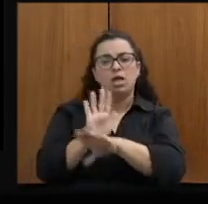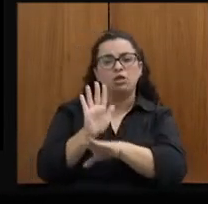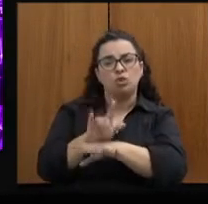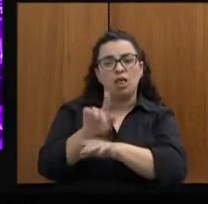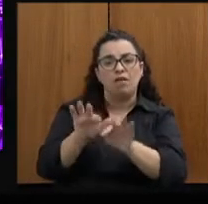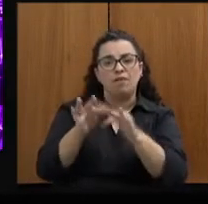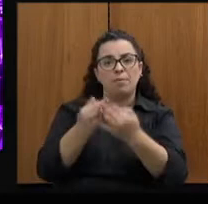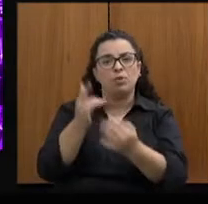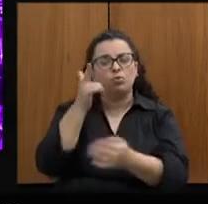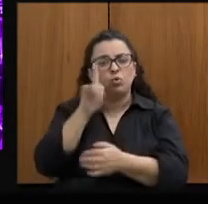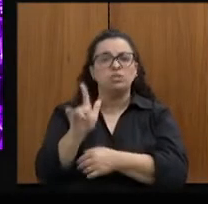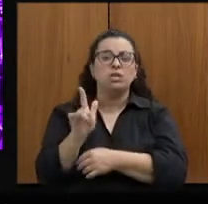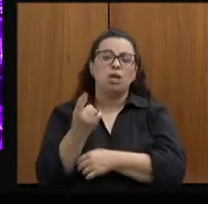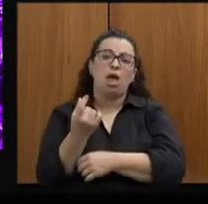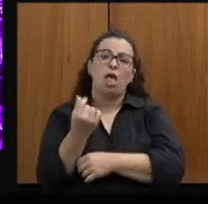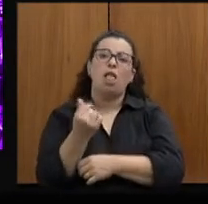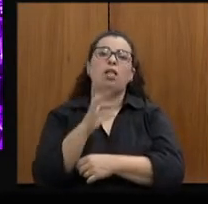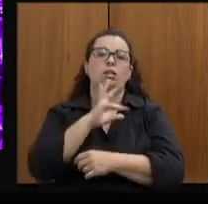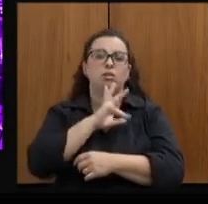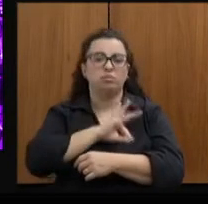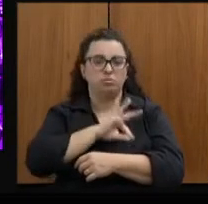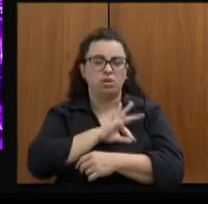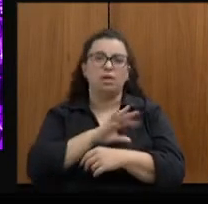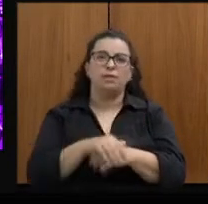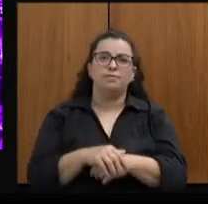Qual que é o papel do município?